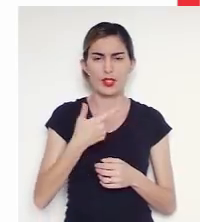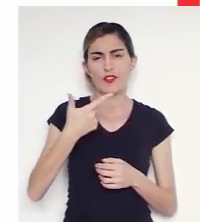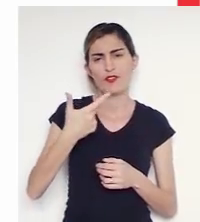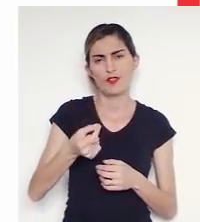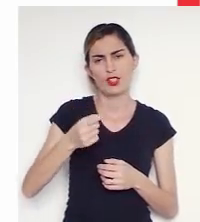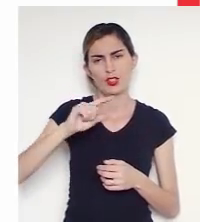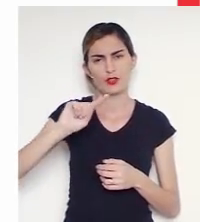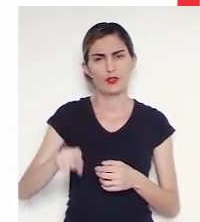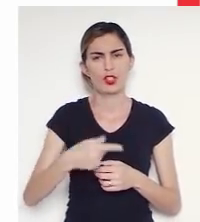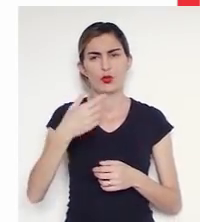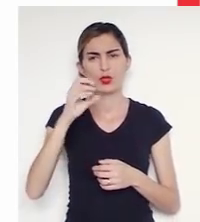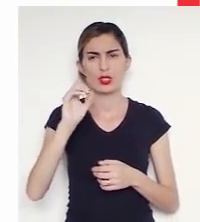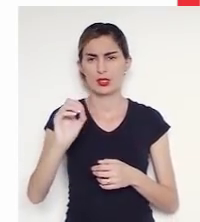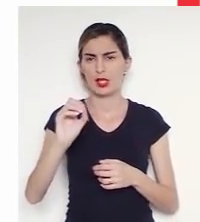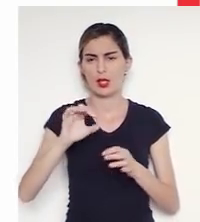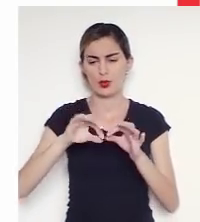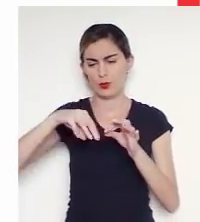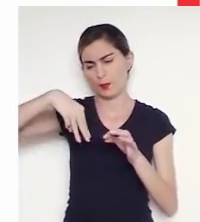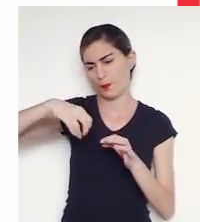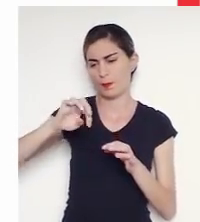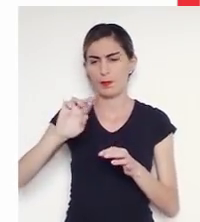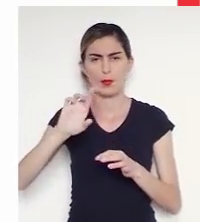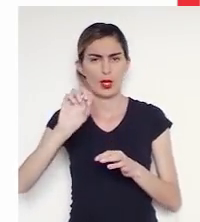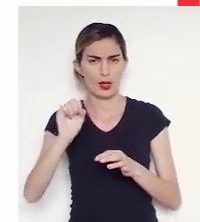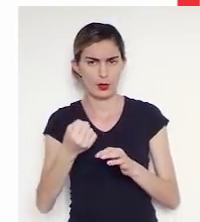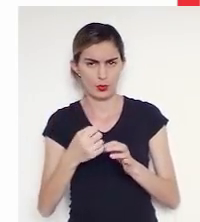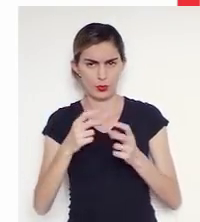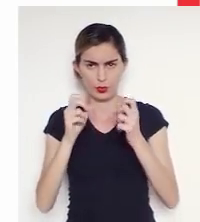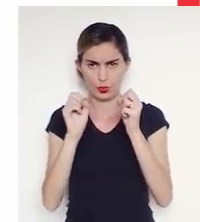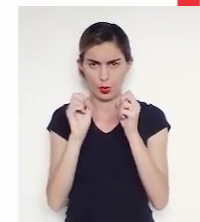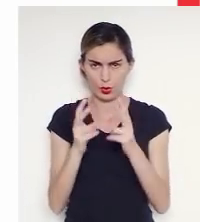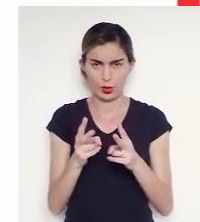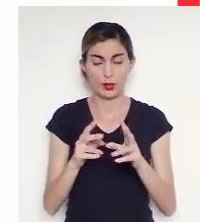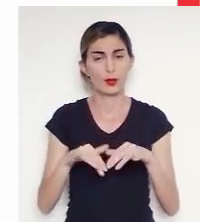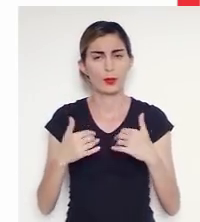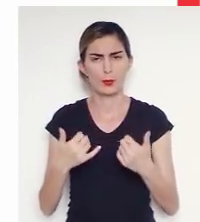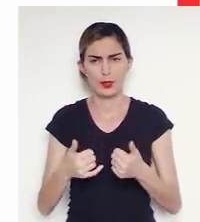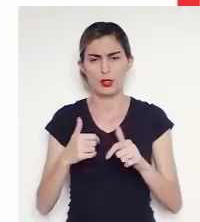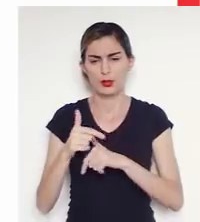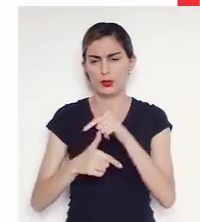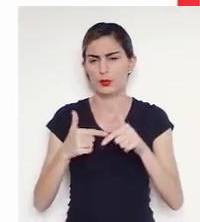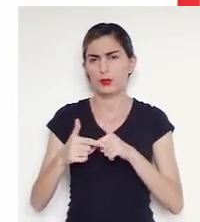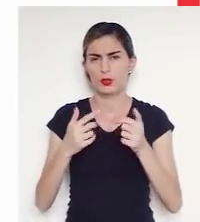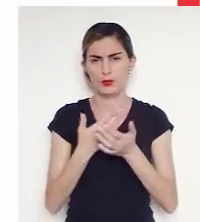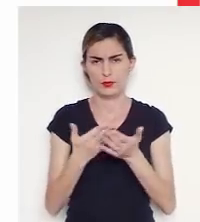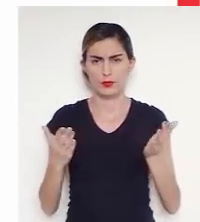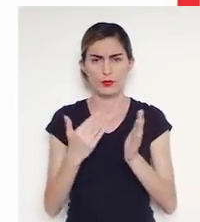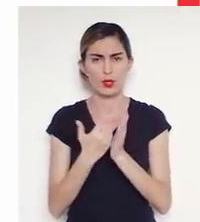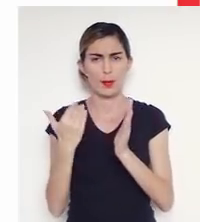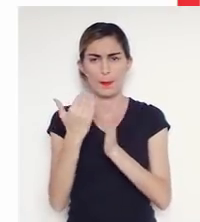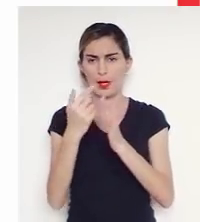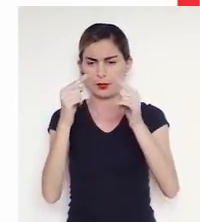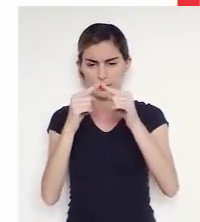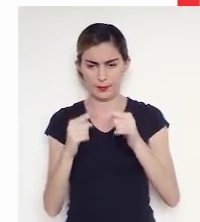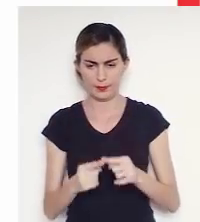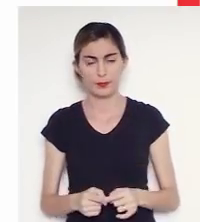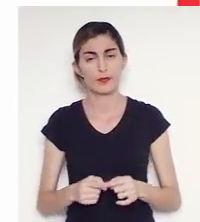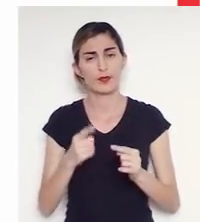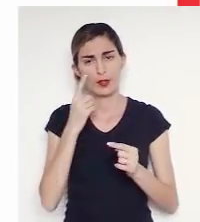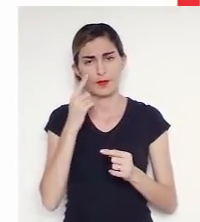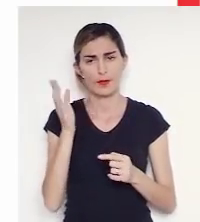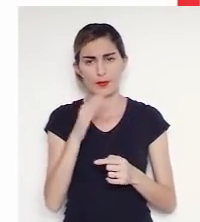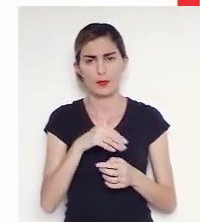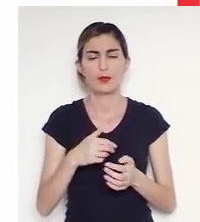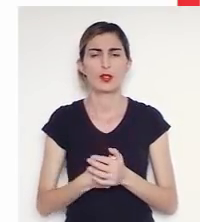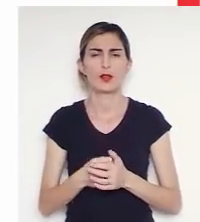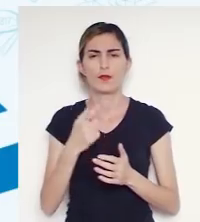ou 20,0 metros, ok? Bem, pessoal, queria trabalhar com vocês aqui mais aplicações, tá bem?